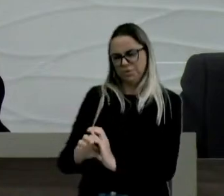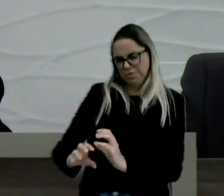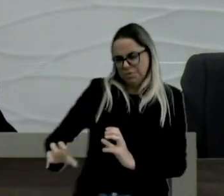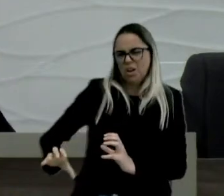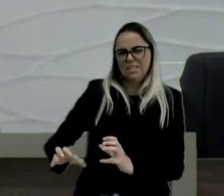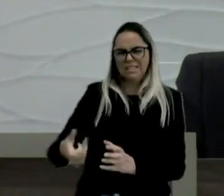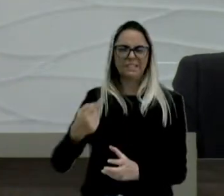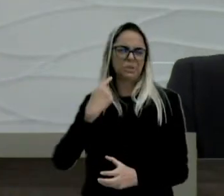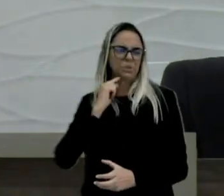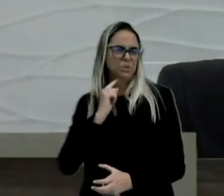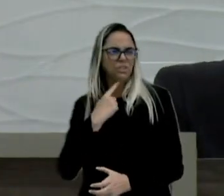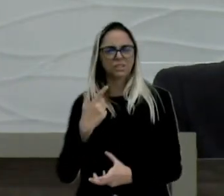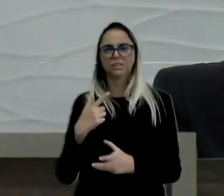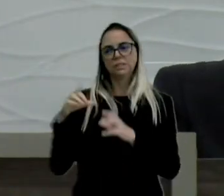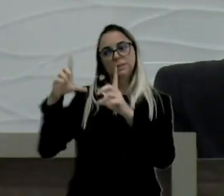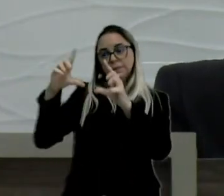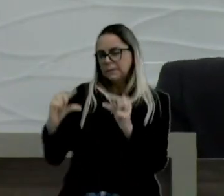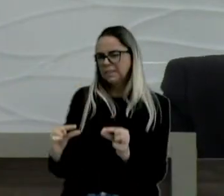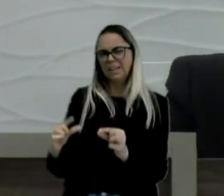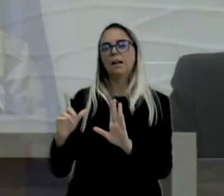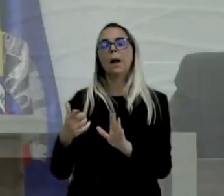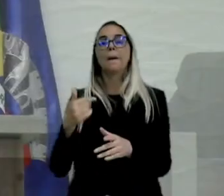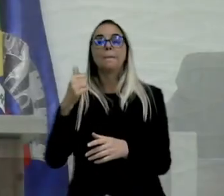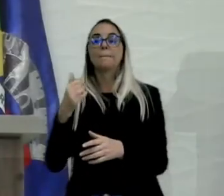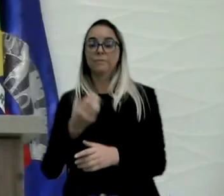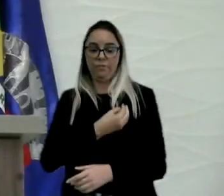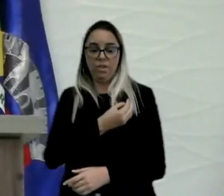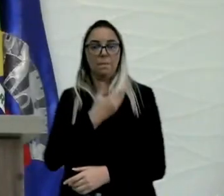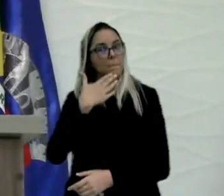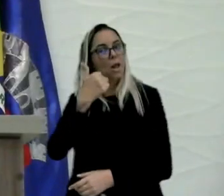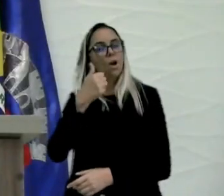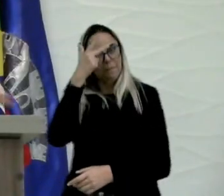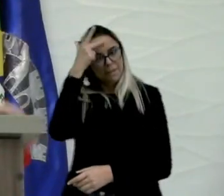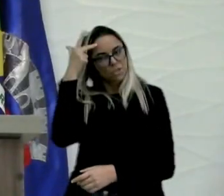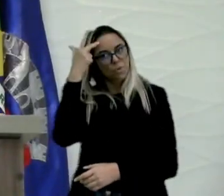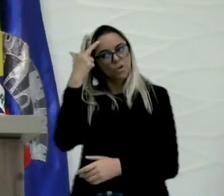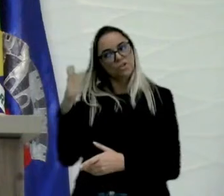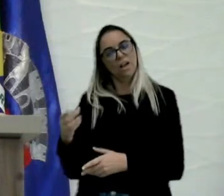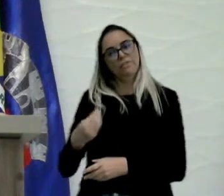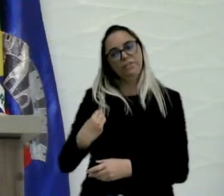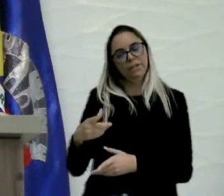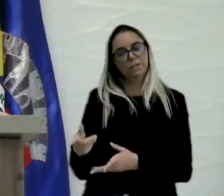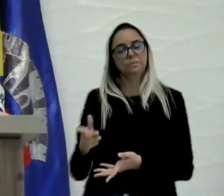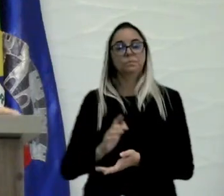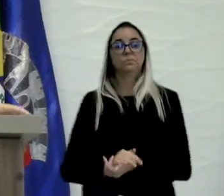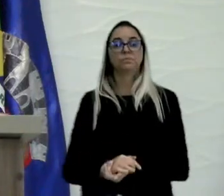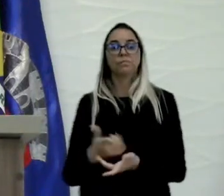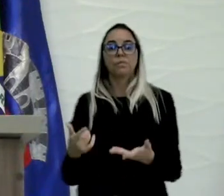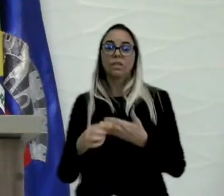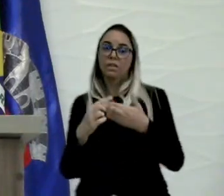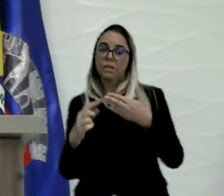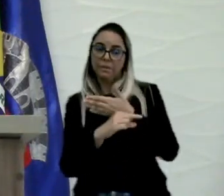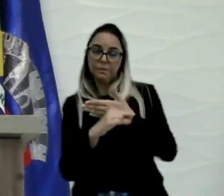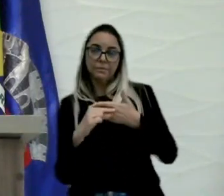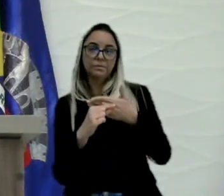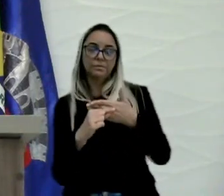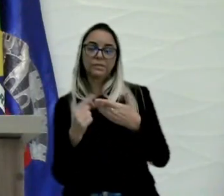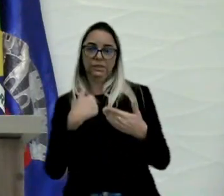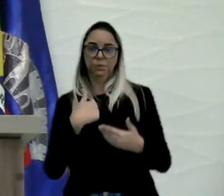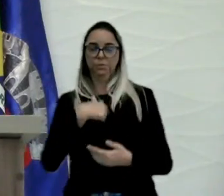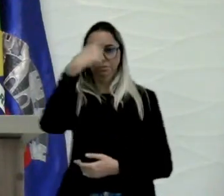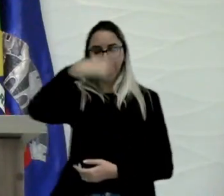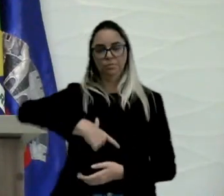saúde de qualidade de vida dos moradores em discussão discutindo o autor do mesmo senhor presidente esse requerimento também é de grande